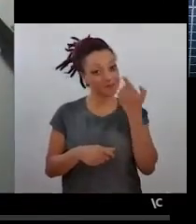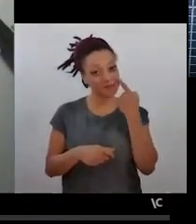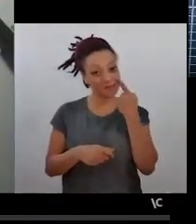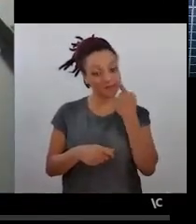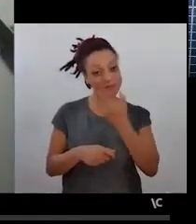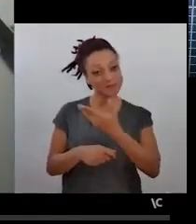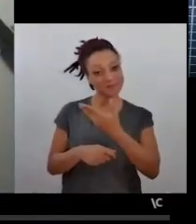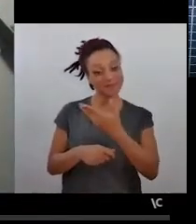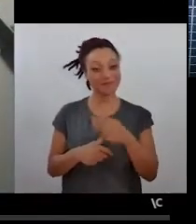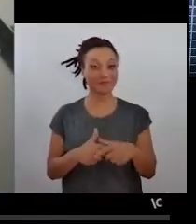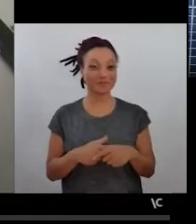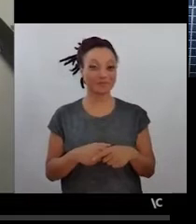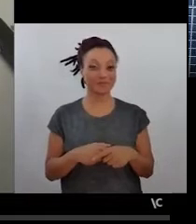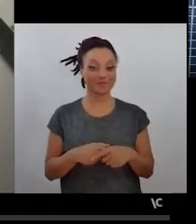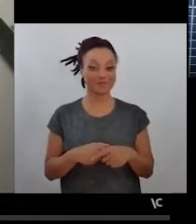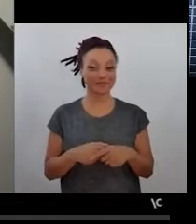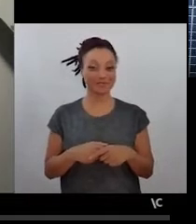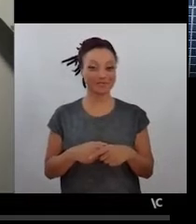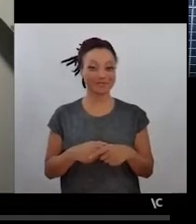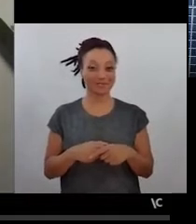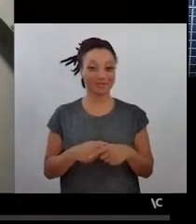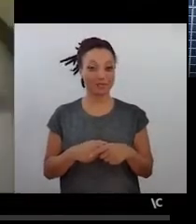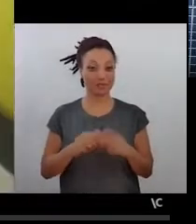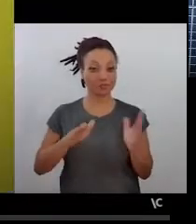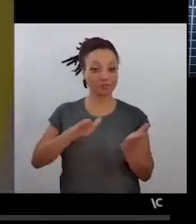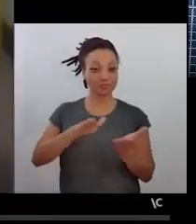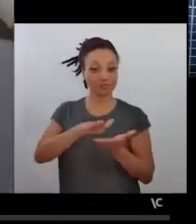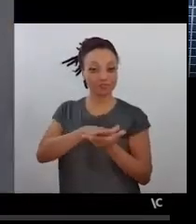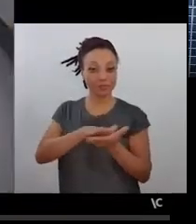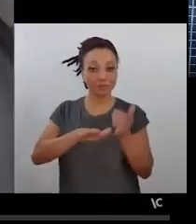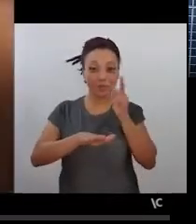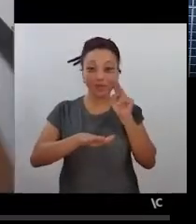Não, eu tô falando, gente. Não, você não tem que fazer igual o vídeo, não,